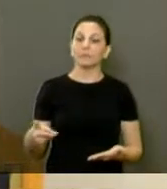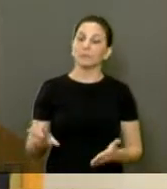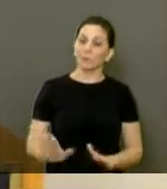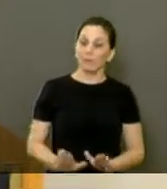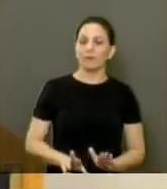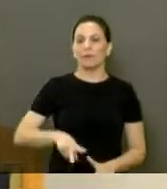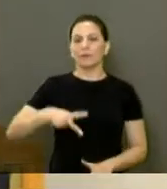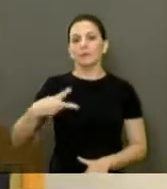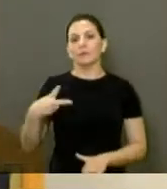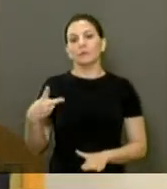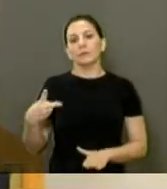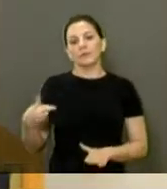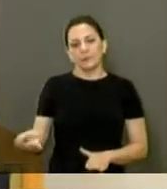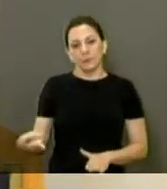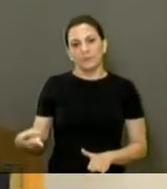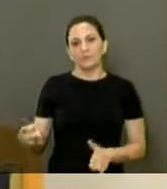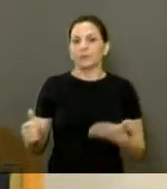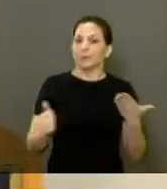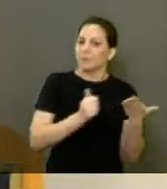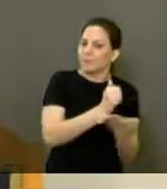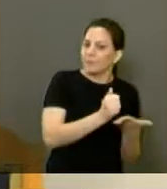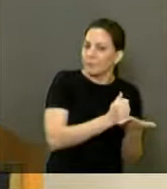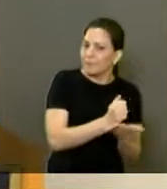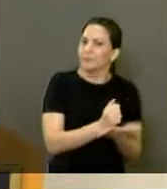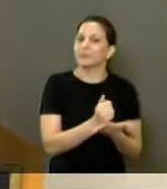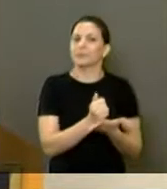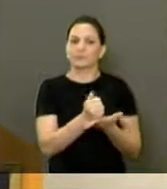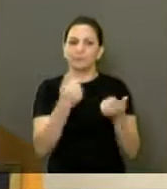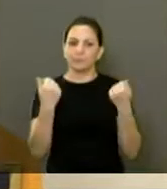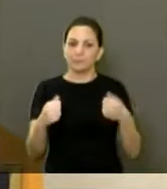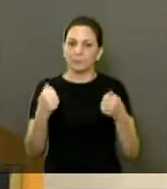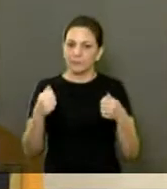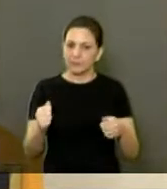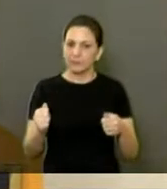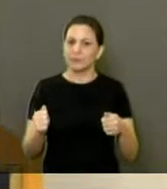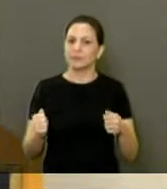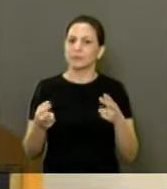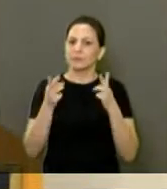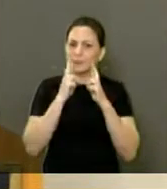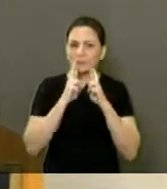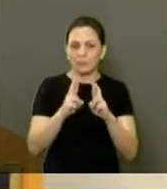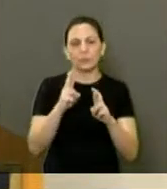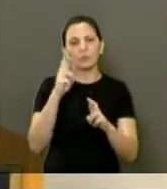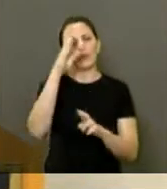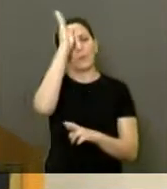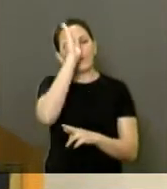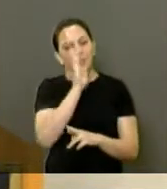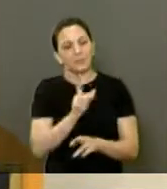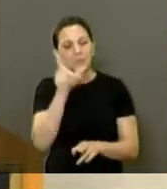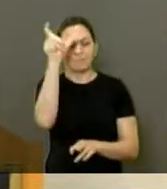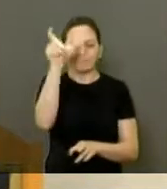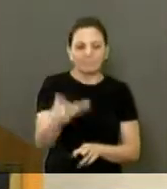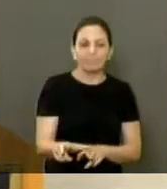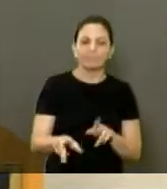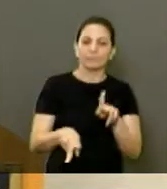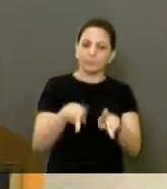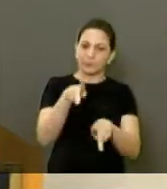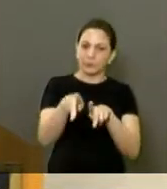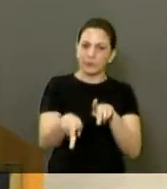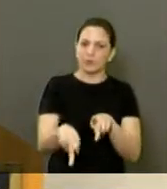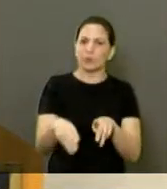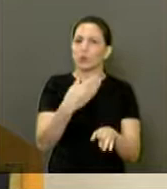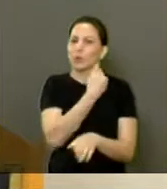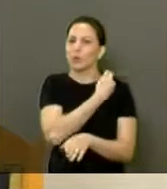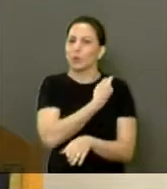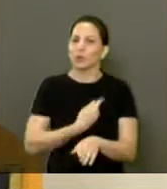Tanto a oposição como a situação precisam, nesse momento, responder aos brasileiros. E não dá para vir o